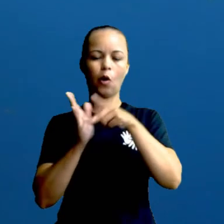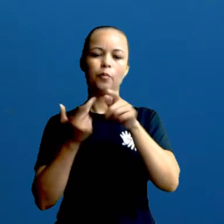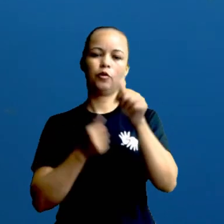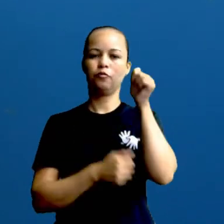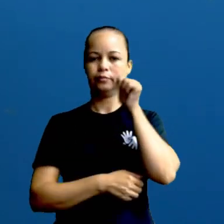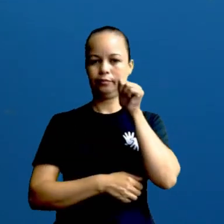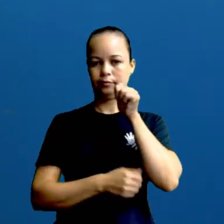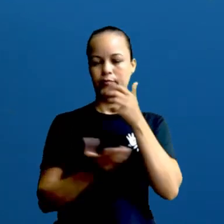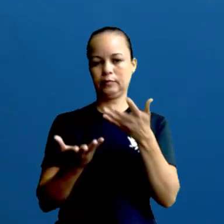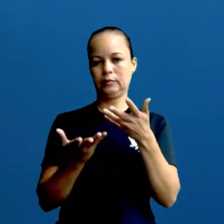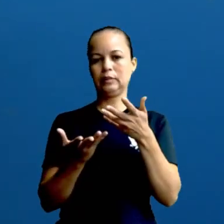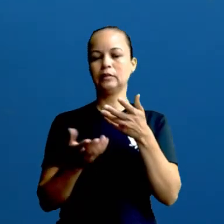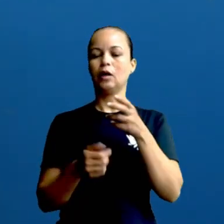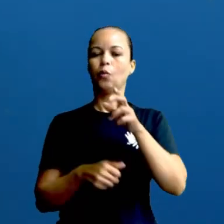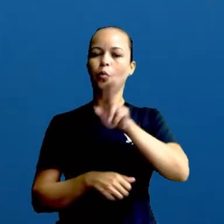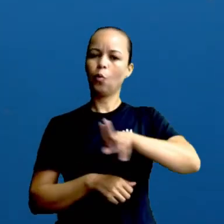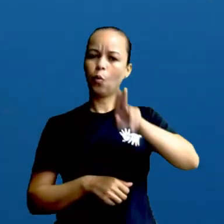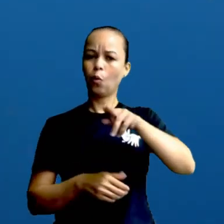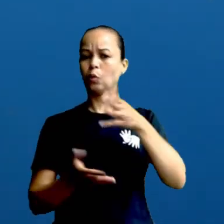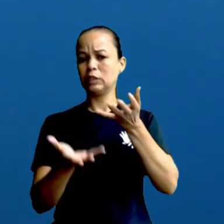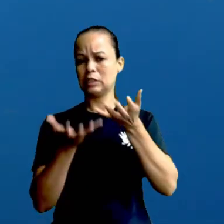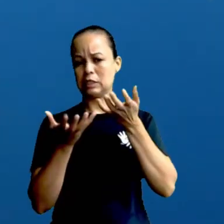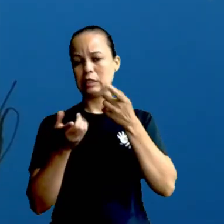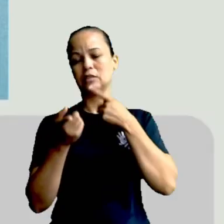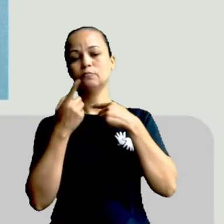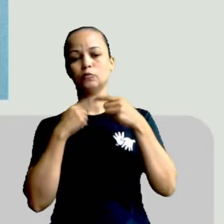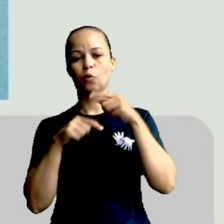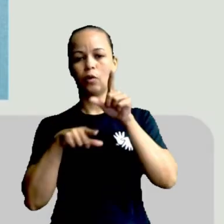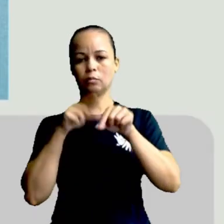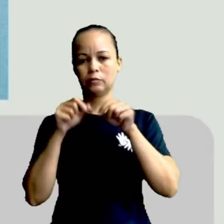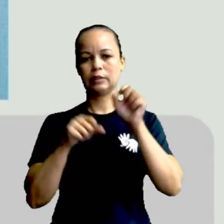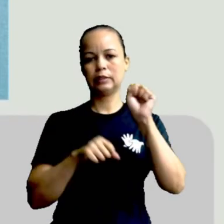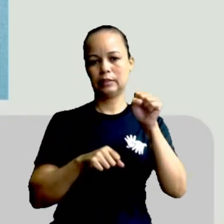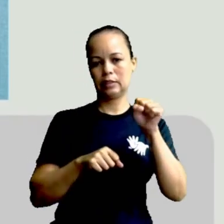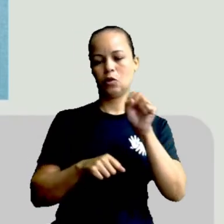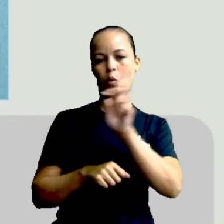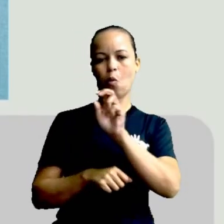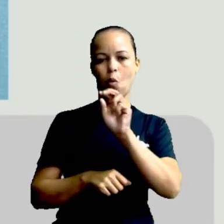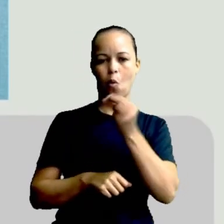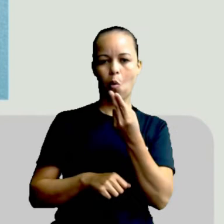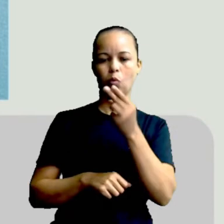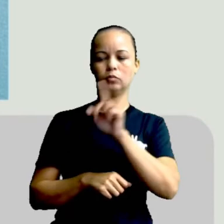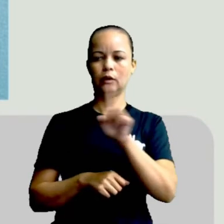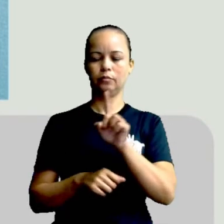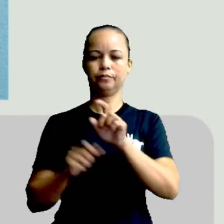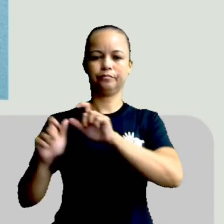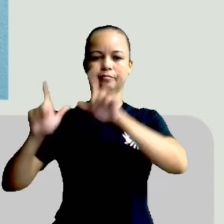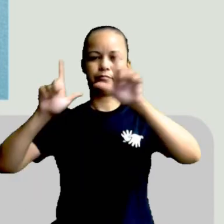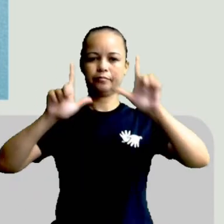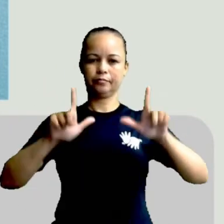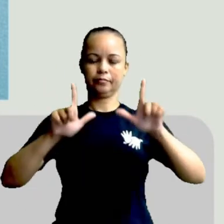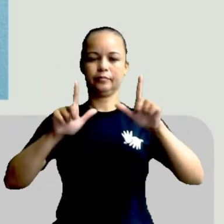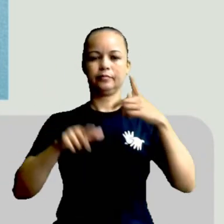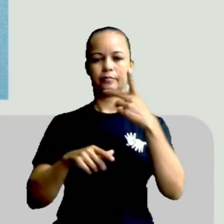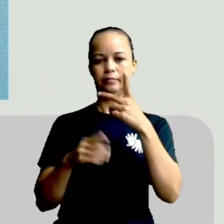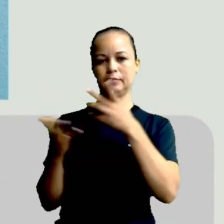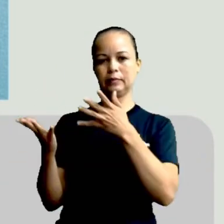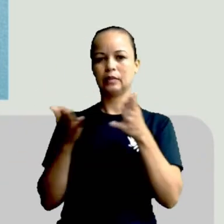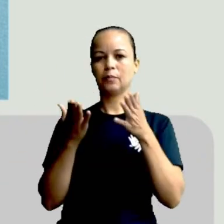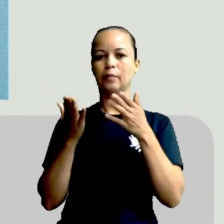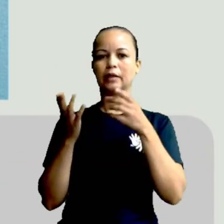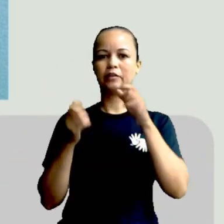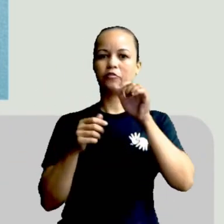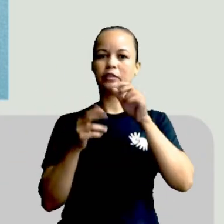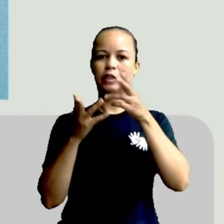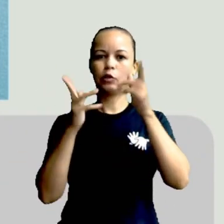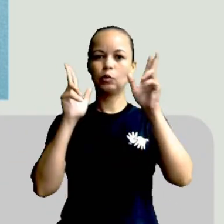uso é facultativo Ok vamos voltar para telinha cheia lembrando né aí desse jargão até a posse Dilma